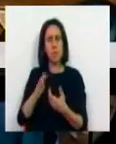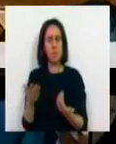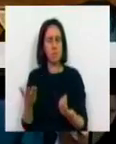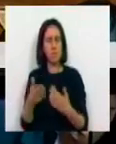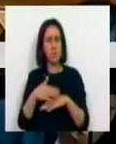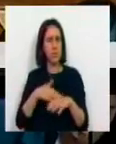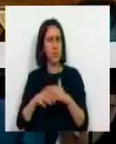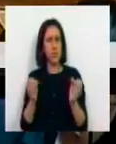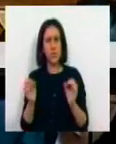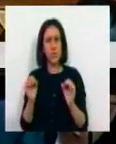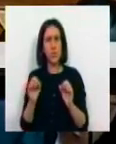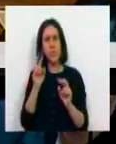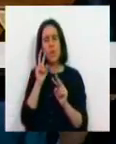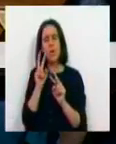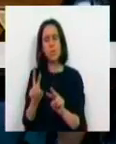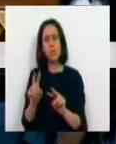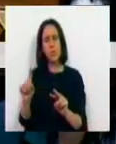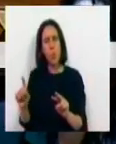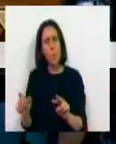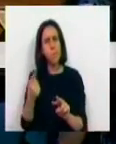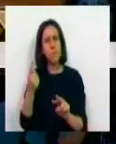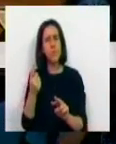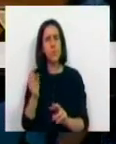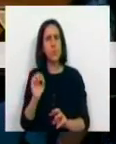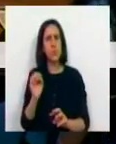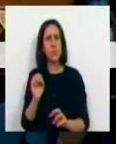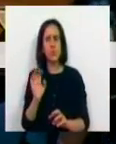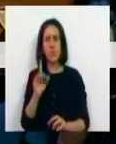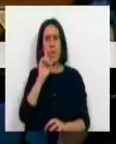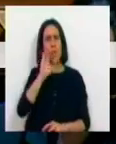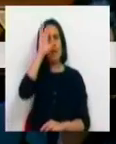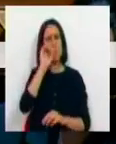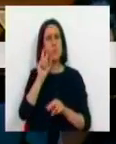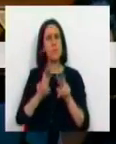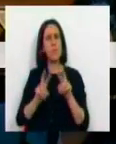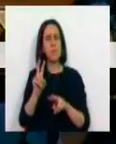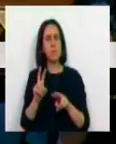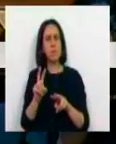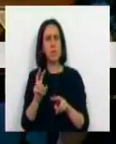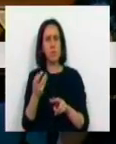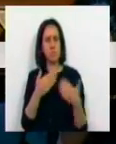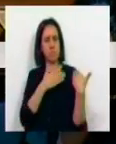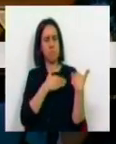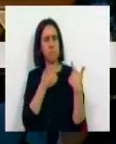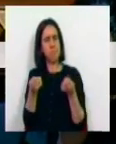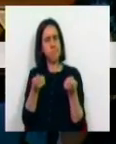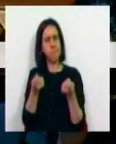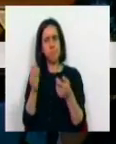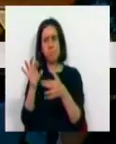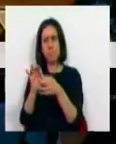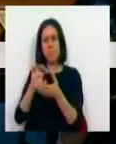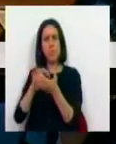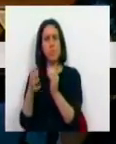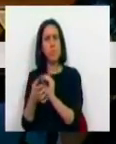fez as auditorias que se impunham enquanto foi Ministra das Finanças e tinha a tutela direta sobre a Caixa Geral de